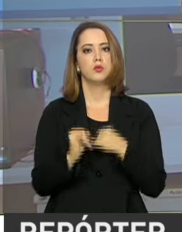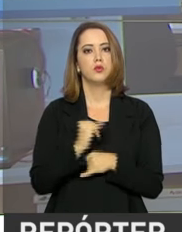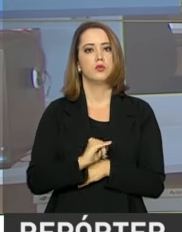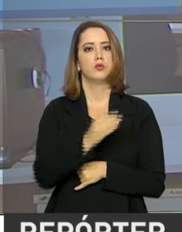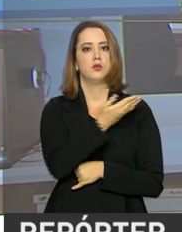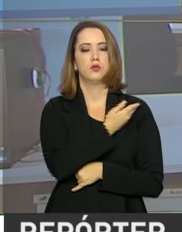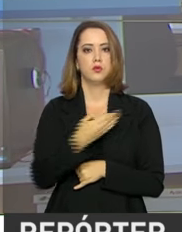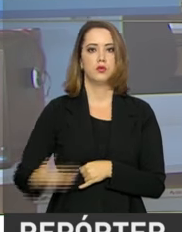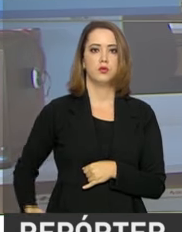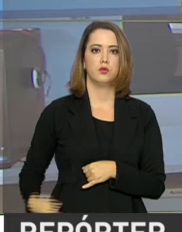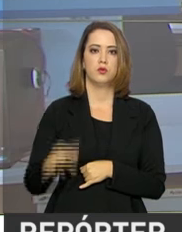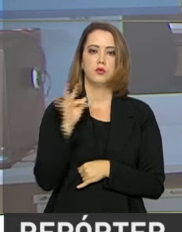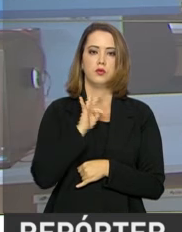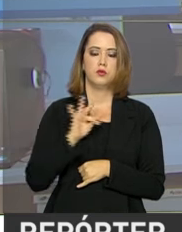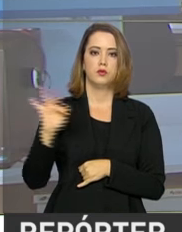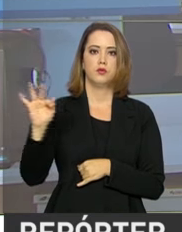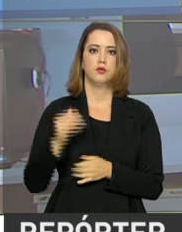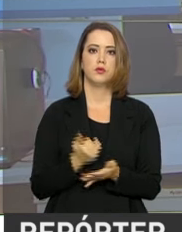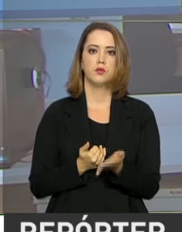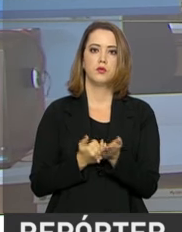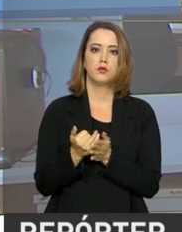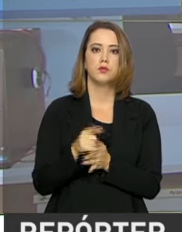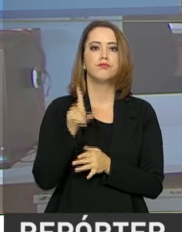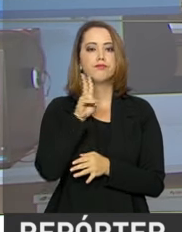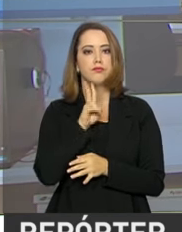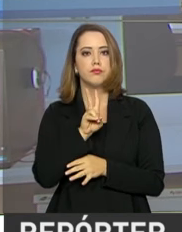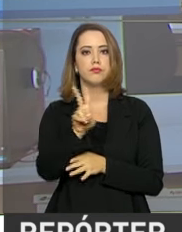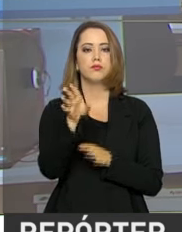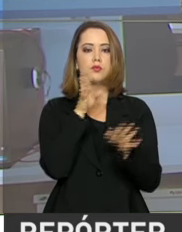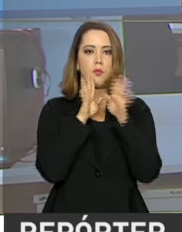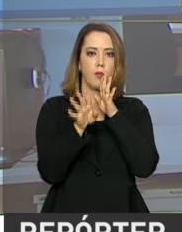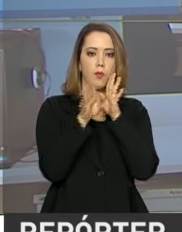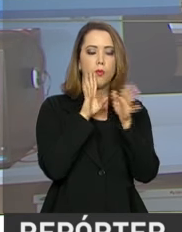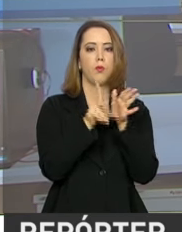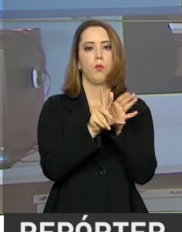com as informações do governo federal. Acompanhe também as